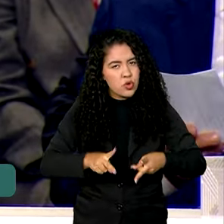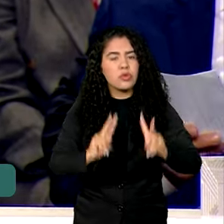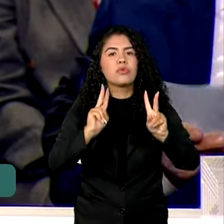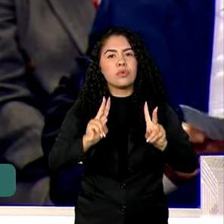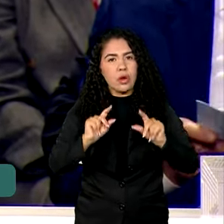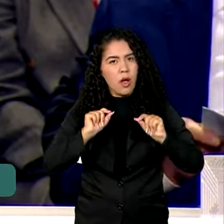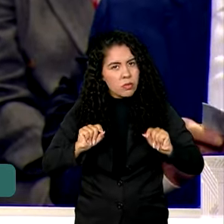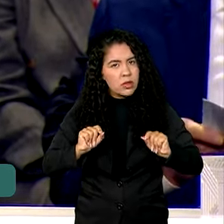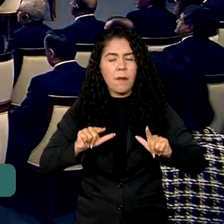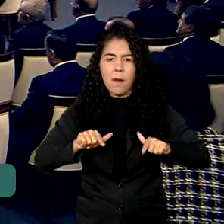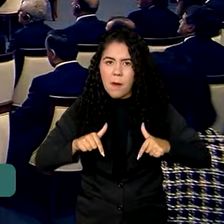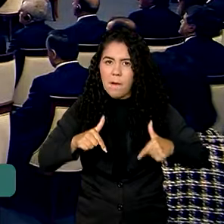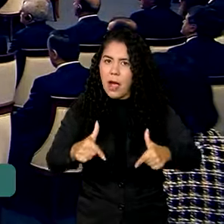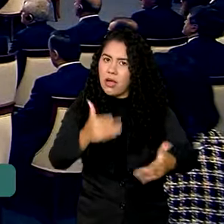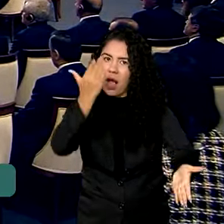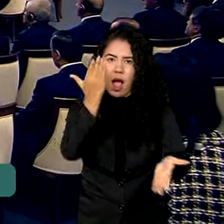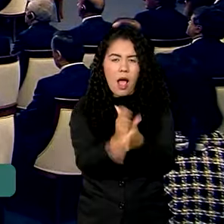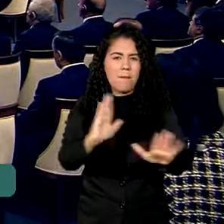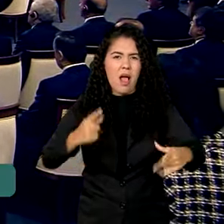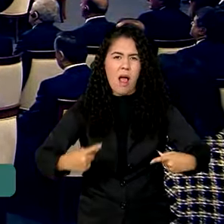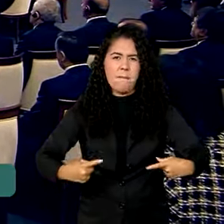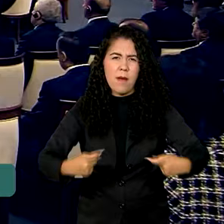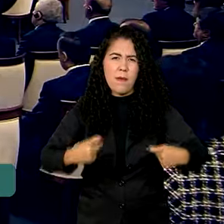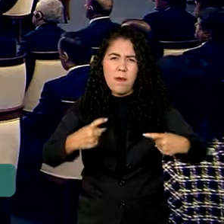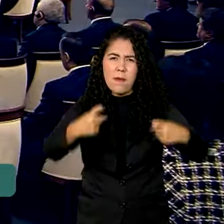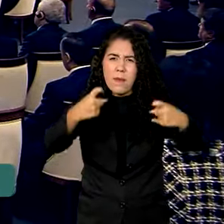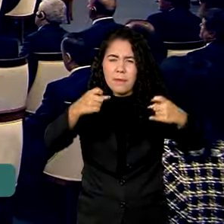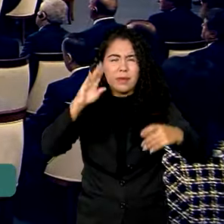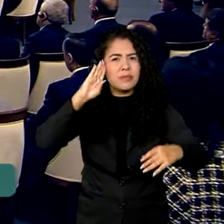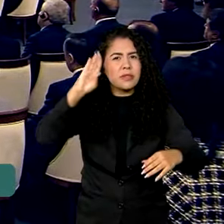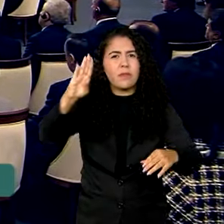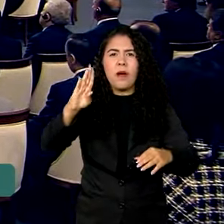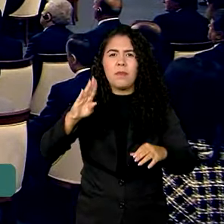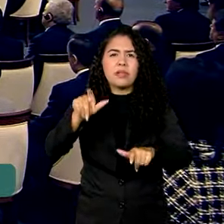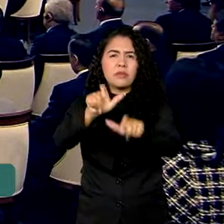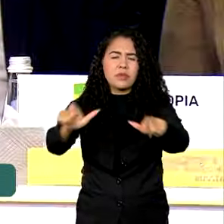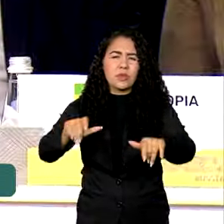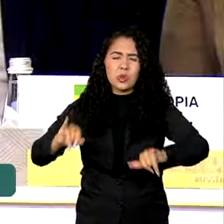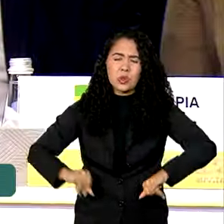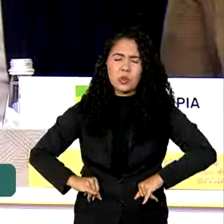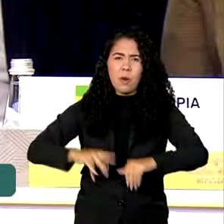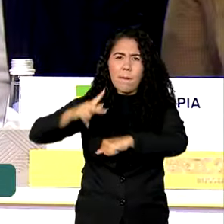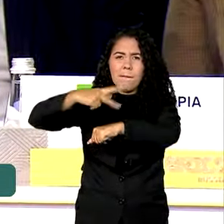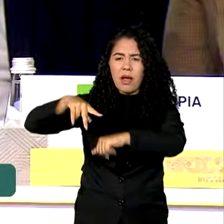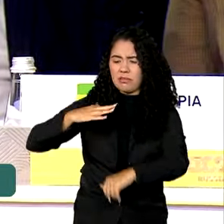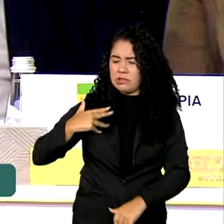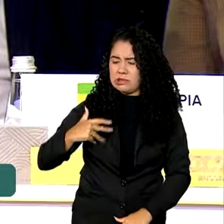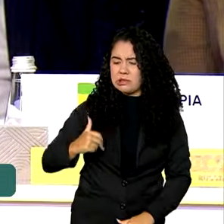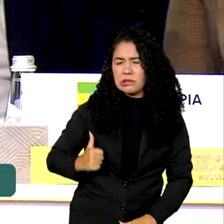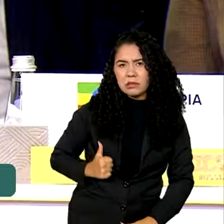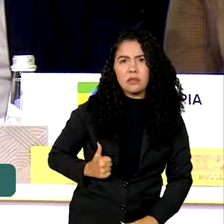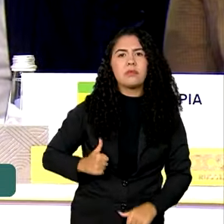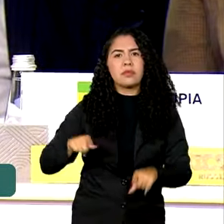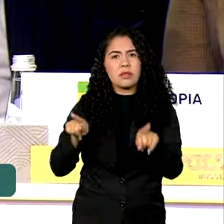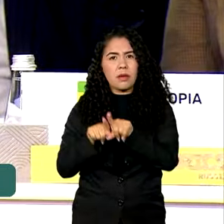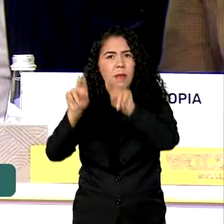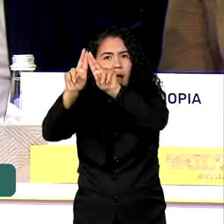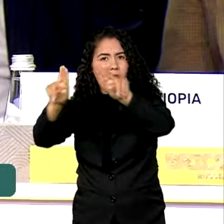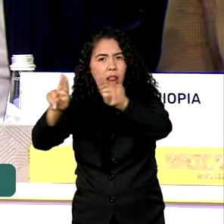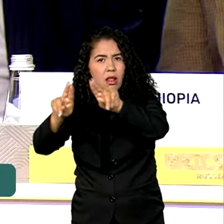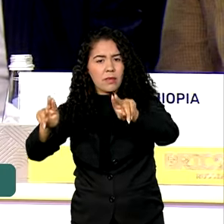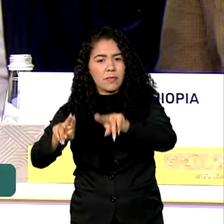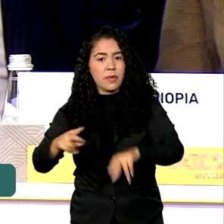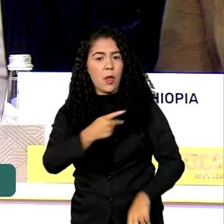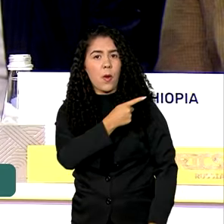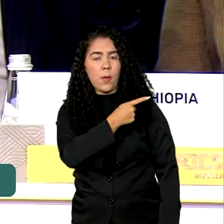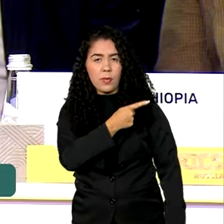o cessar-fogo em Gaza e parar com o sofrimento na Palestina e no Líbano. O presidente da África do Sul, Cyril